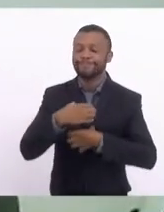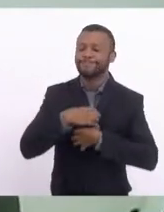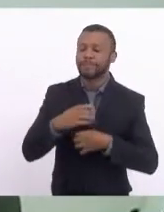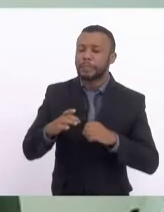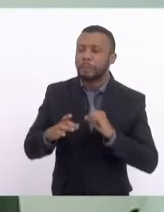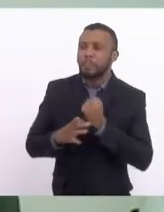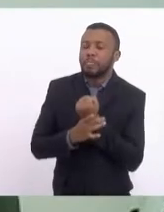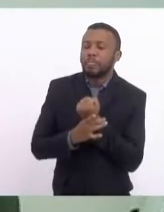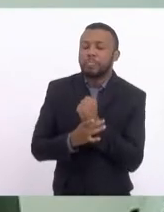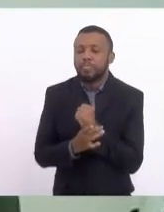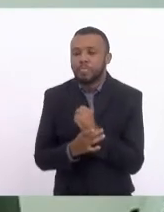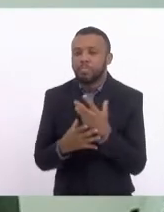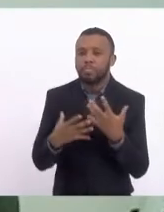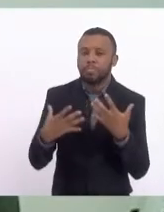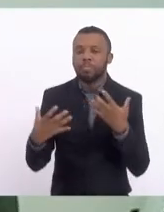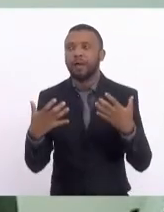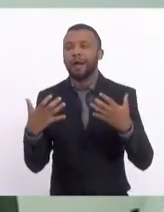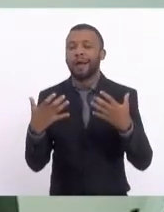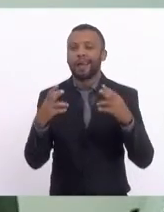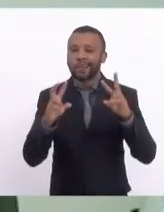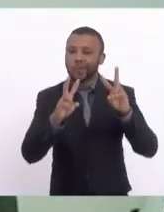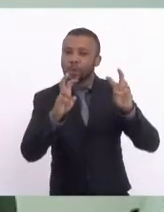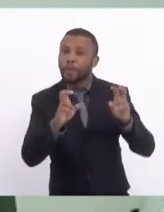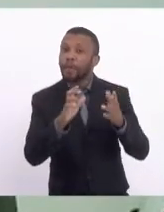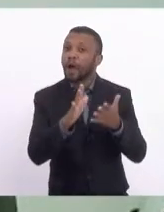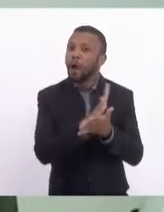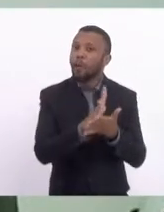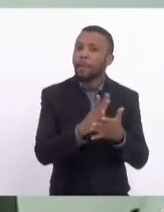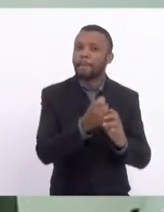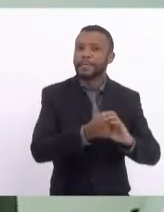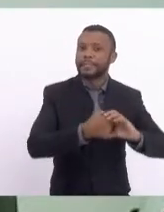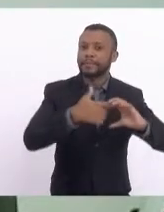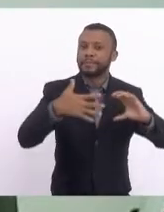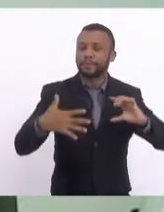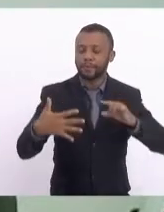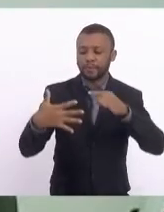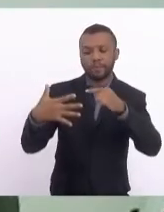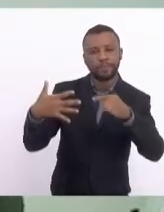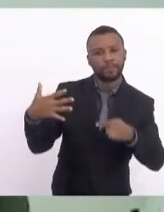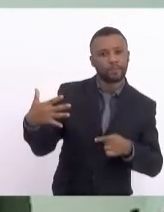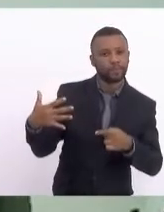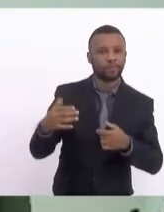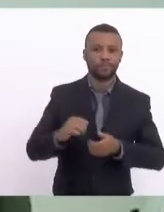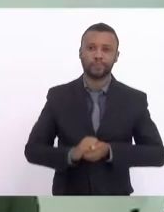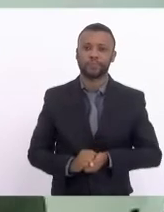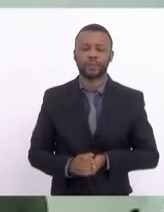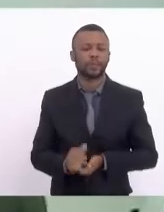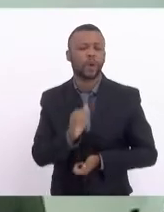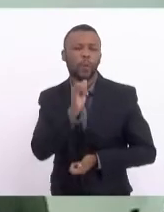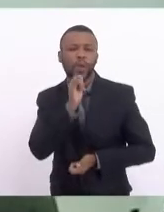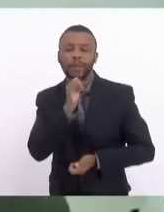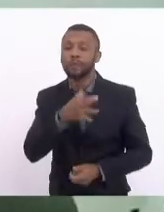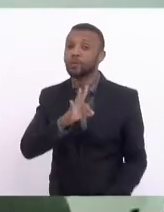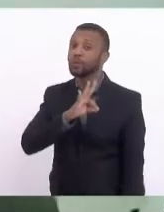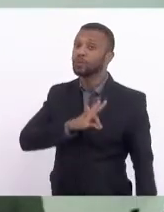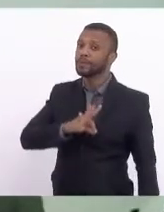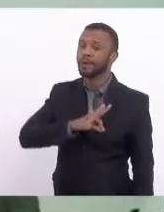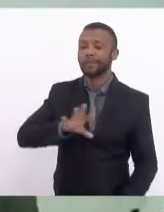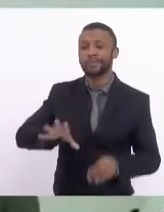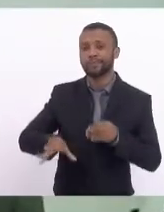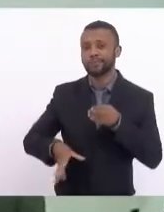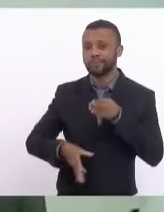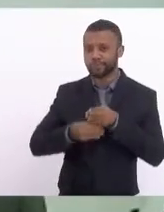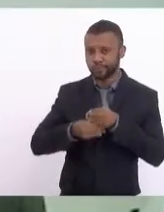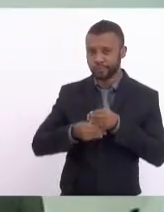em relação a alguns pontos, como a questão da recomposição salarial. É a